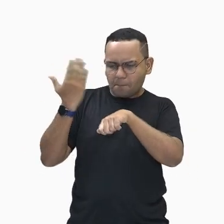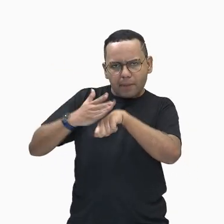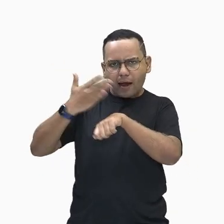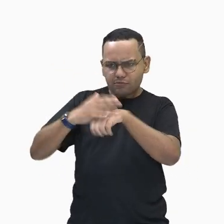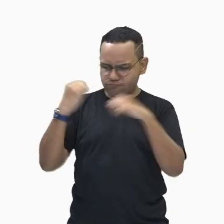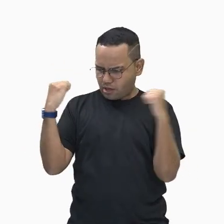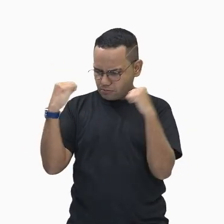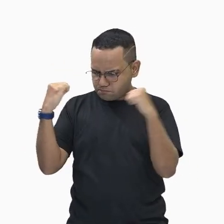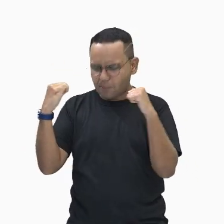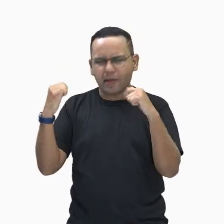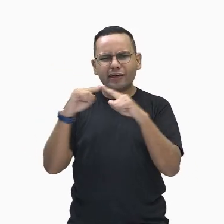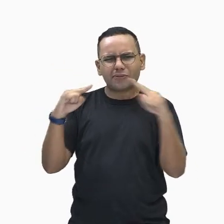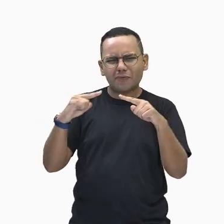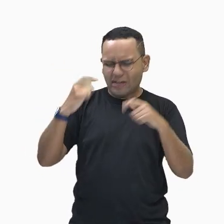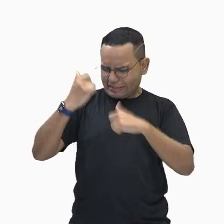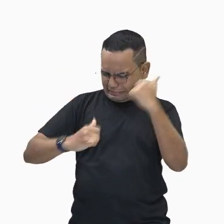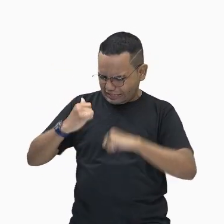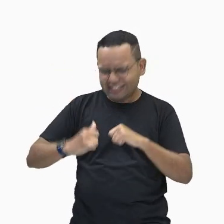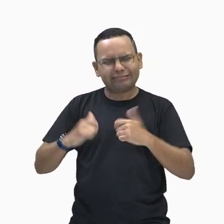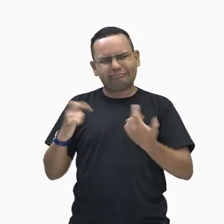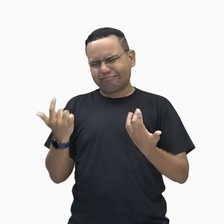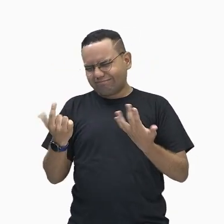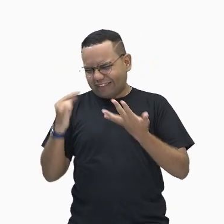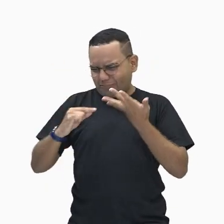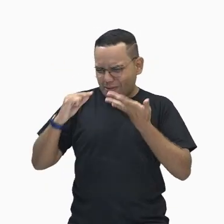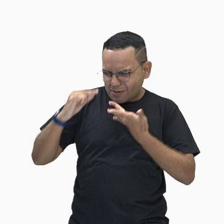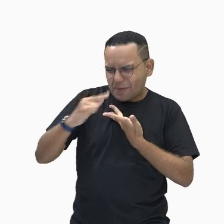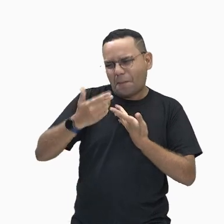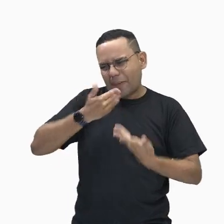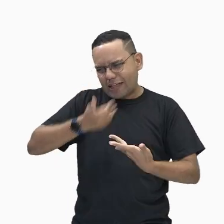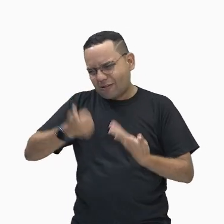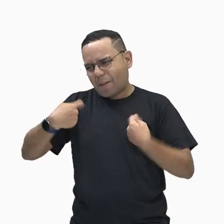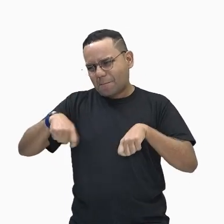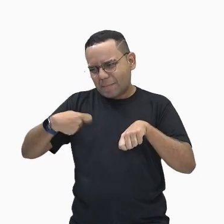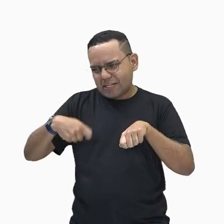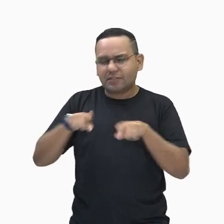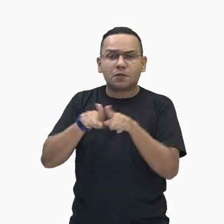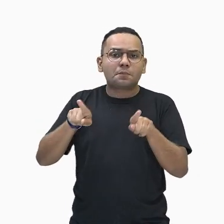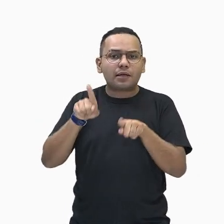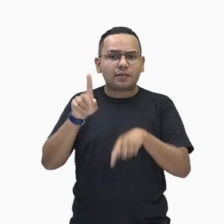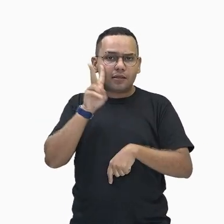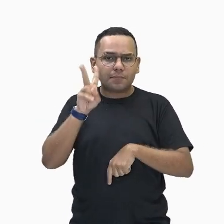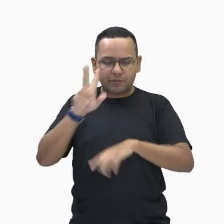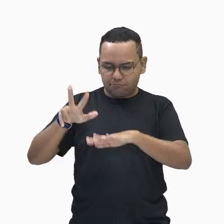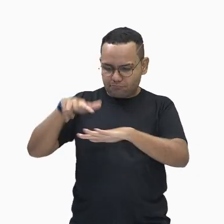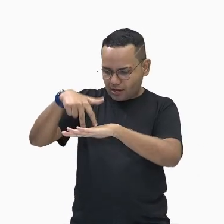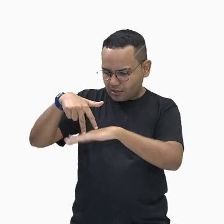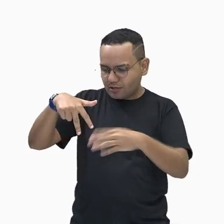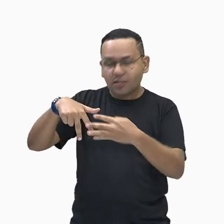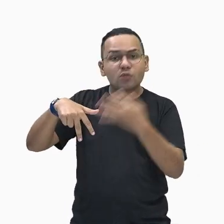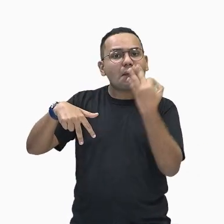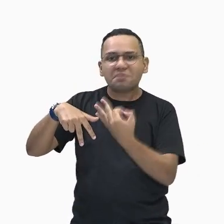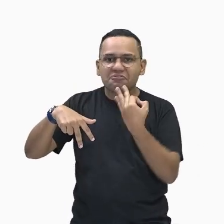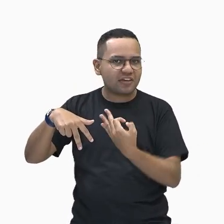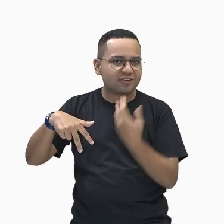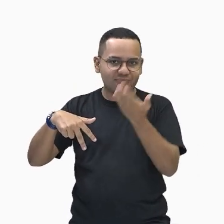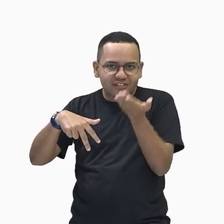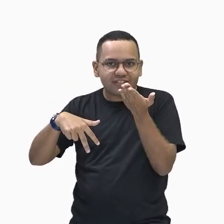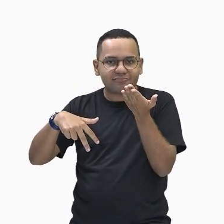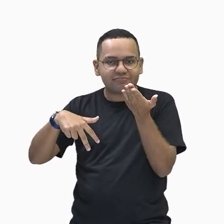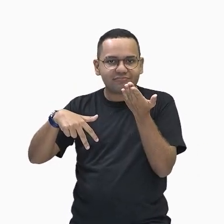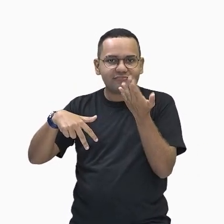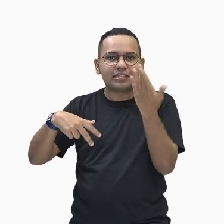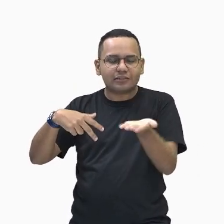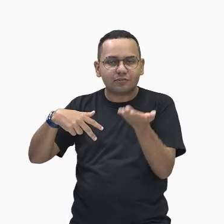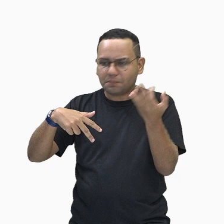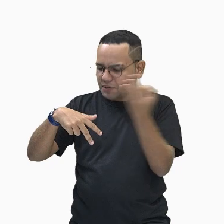pessoas olham e dizem assim poxa não não tem nada a ver você você é perfeito do jeito que você é e de fato você o corpo perfeito é o que você